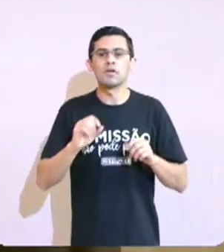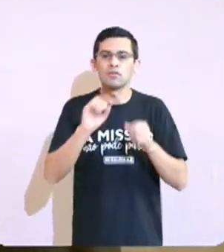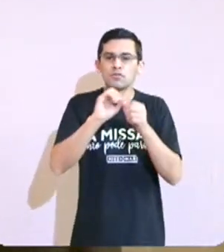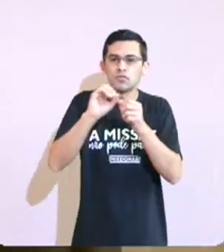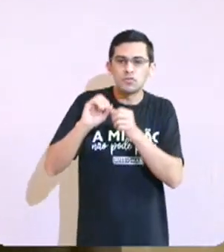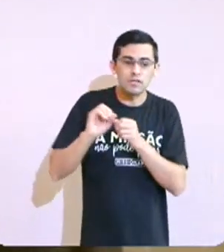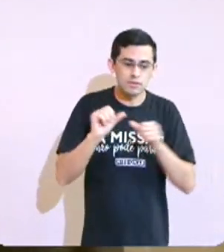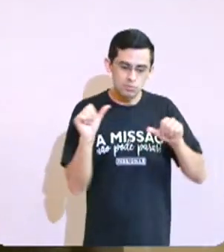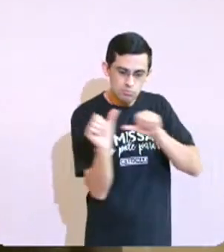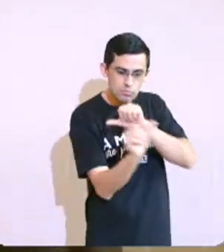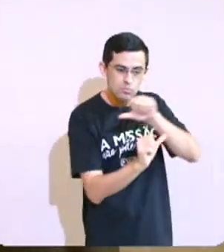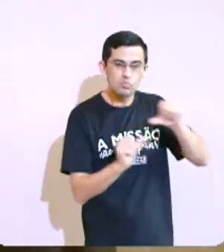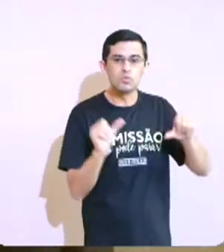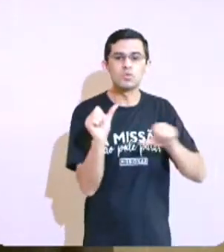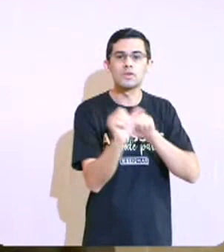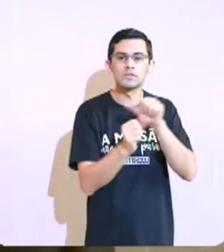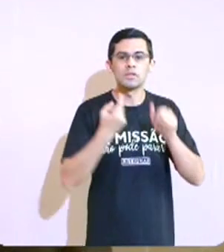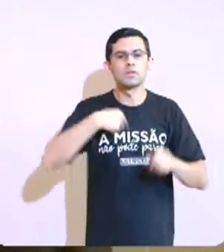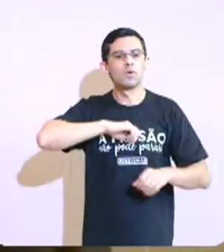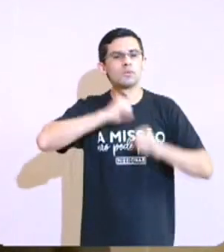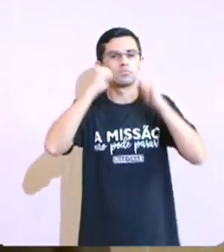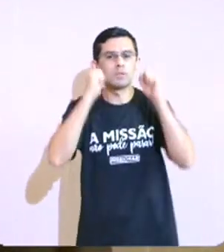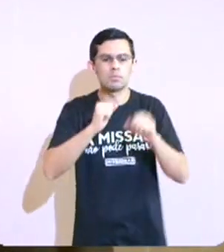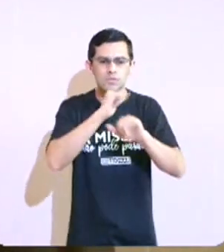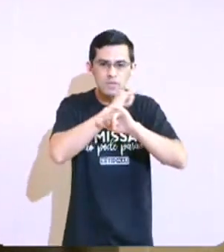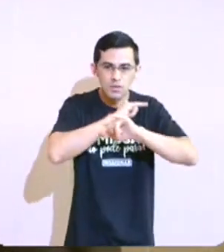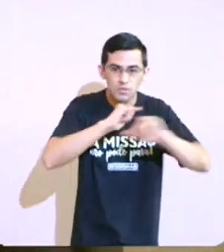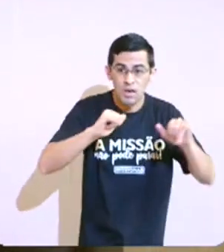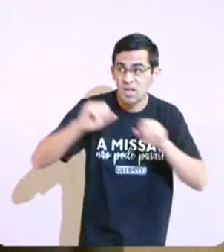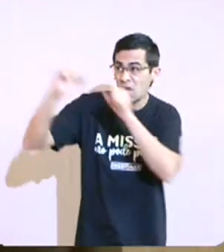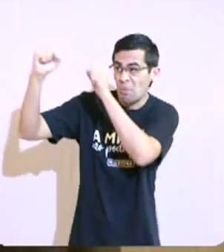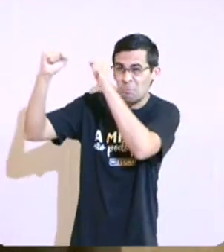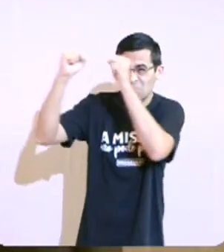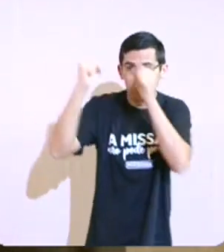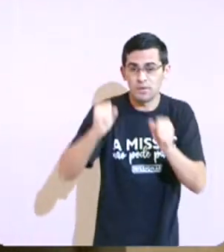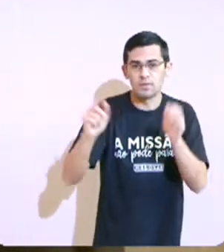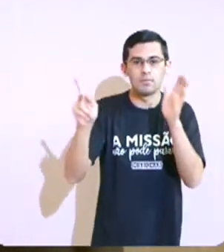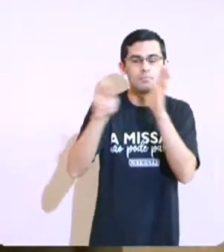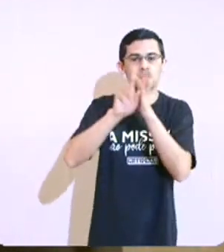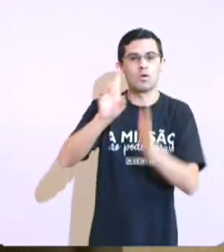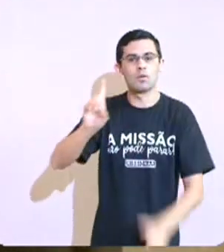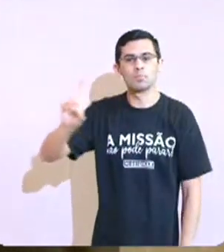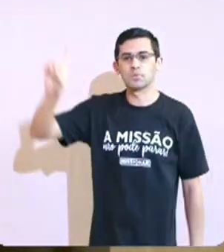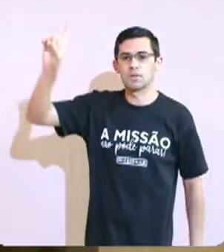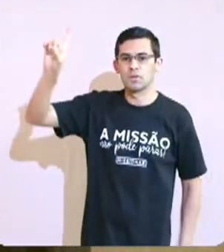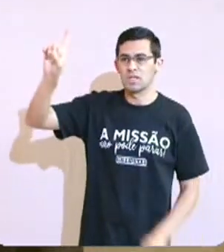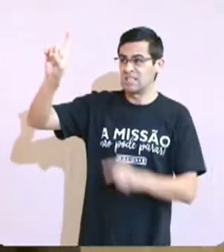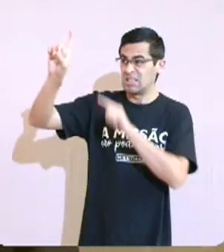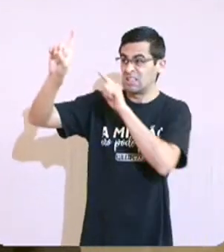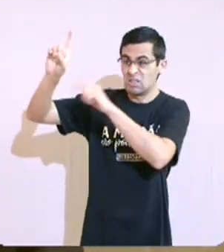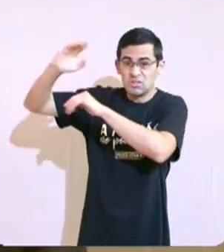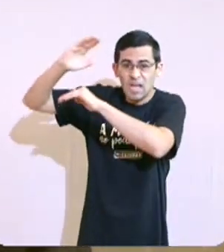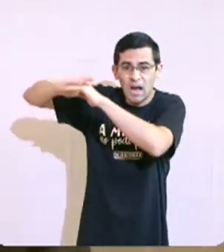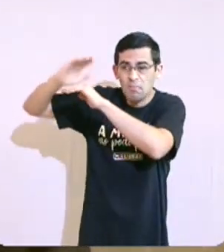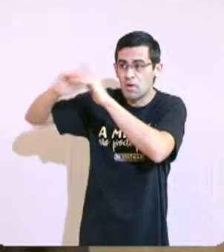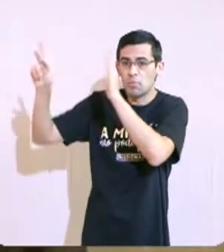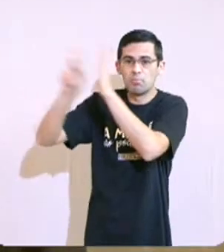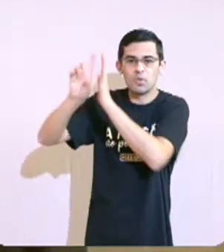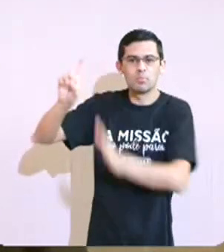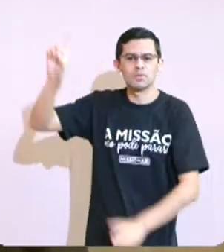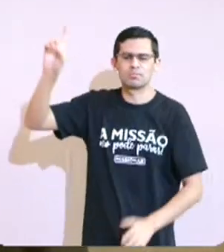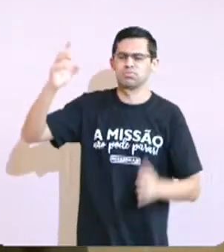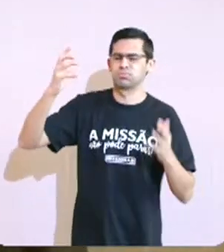produzindo tal mudança? E aí nós podemos confessar: é o poder de Deus, é o dedo de Deus. É